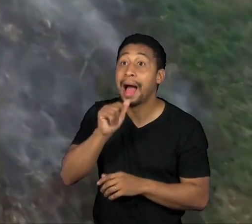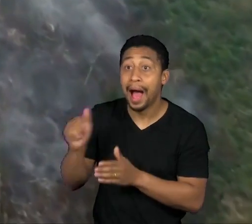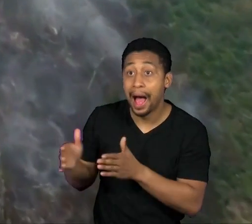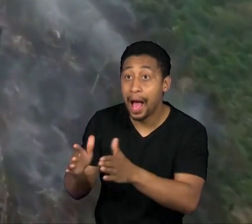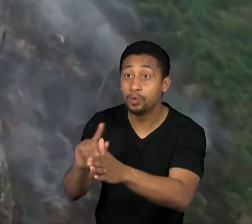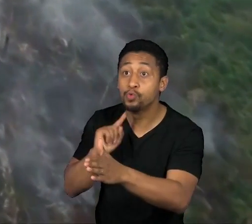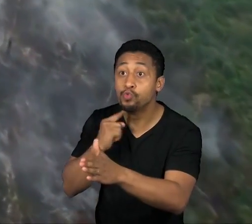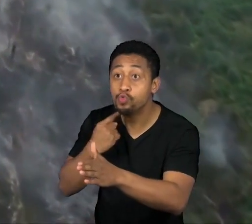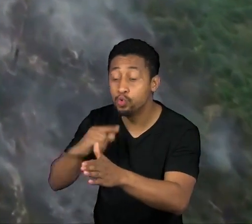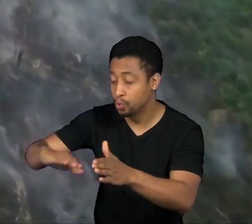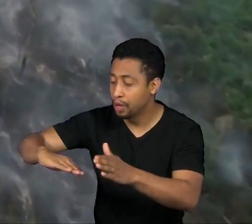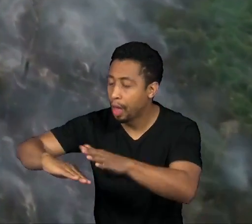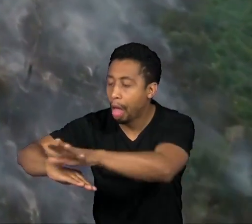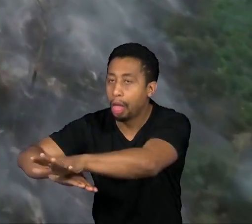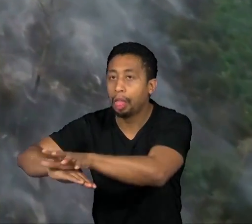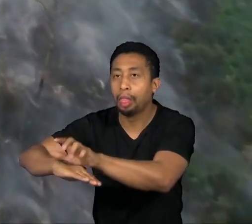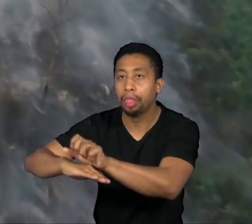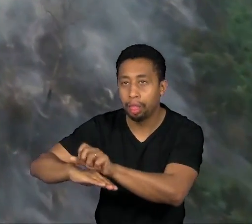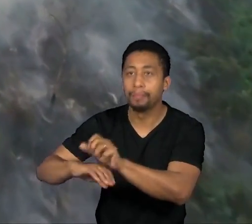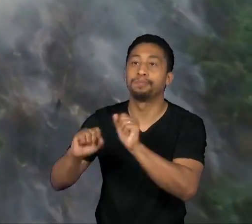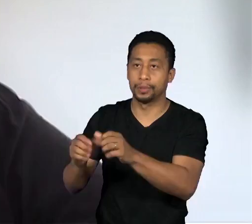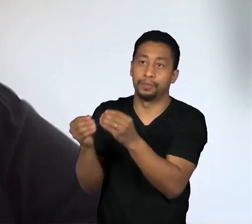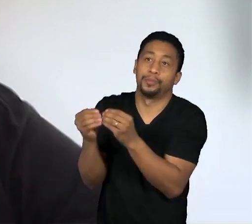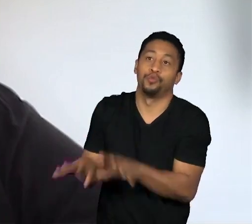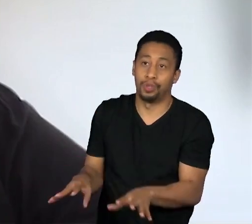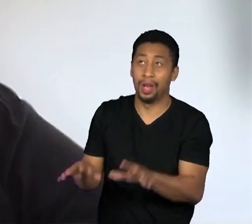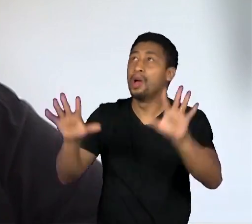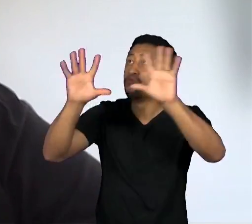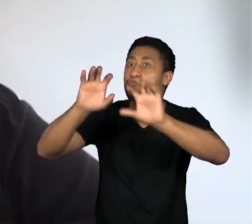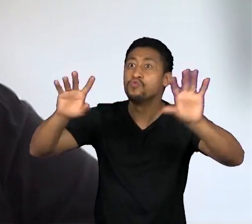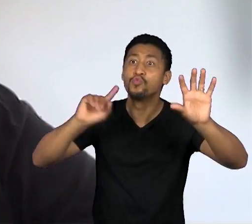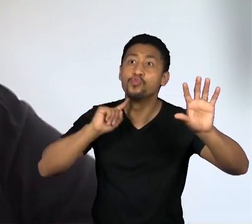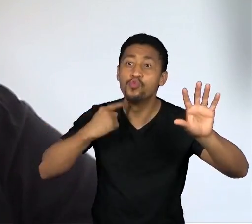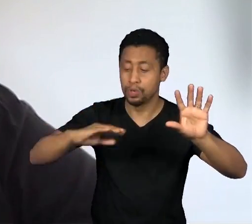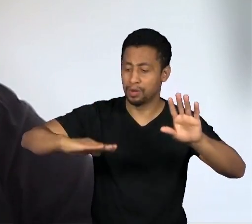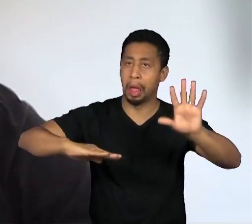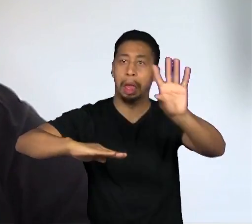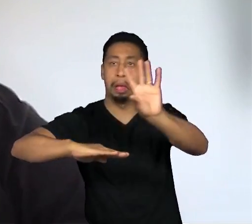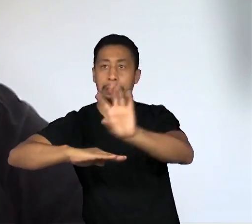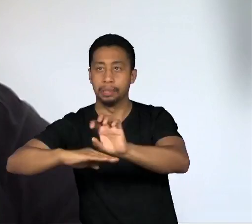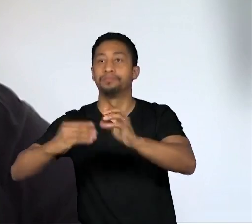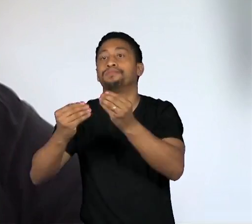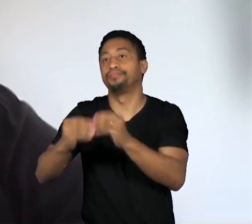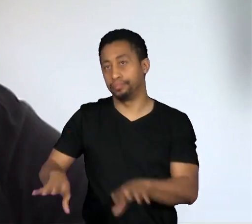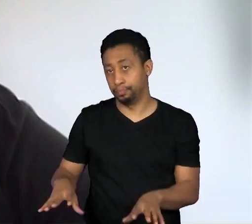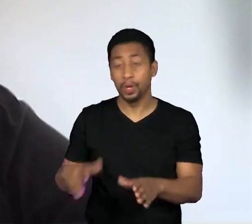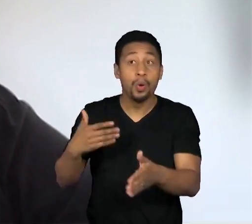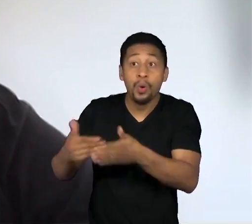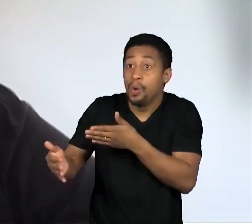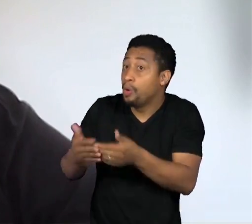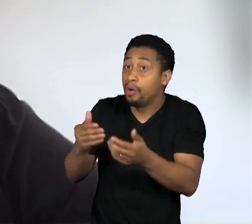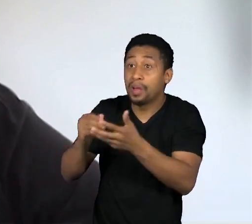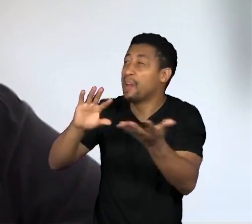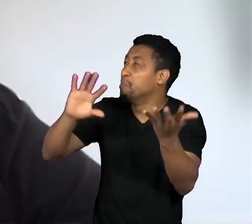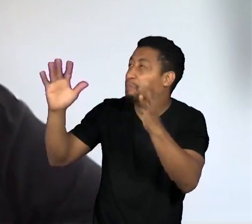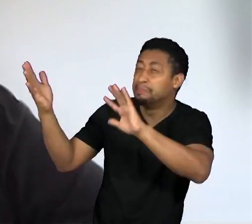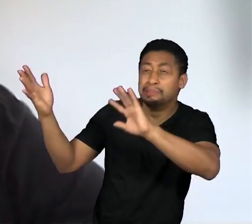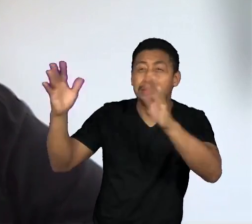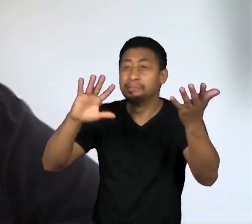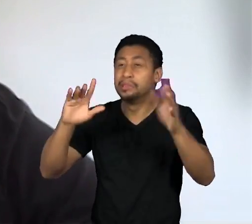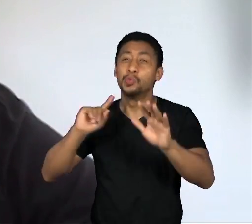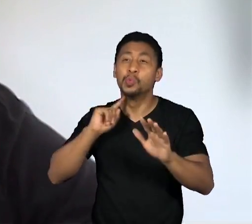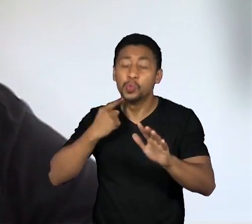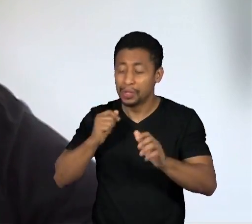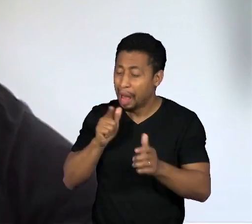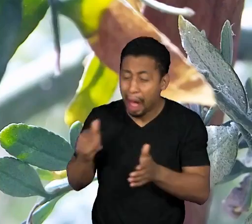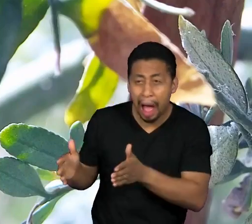vai afetar aquela espécie. Então, qualquer parte do ambiente que você prejudica, você vai estar afetando uma mesma espécie que tem um ciclo de